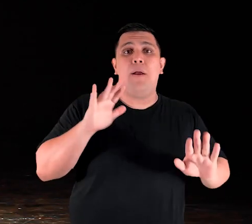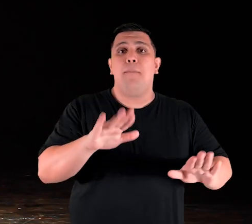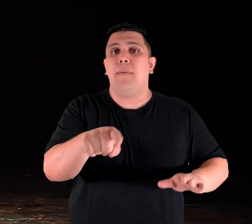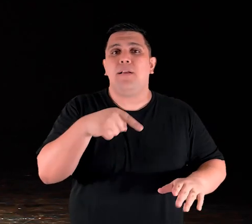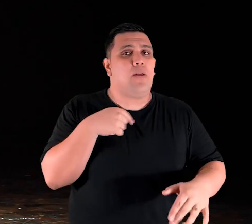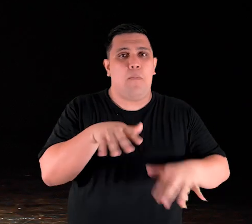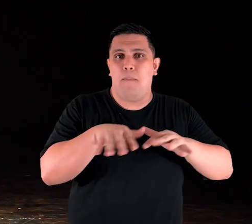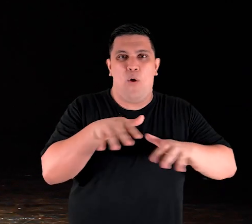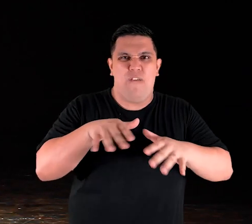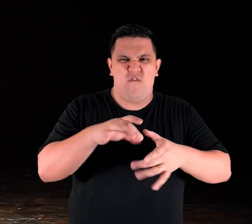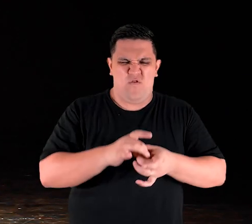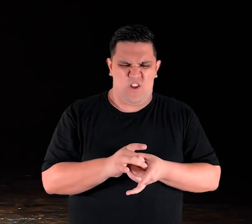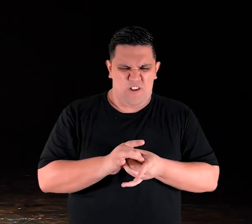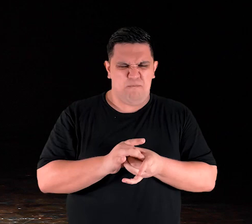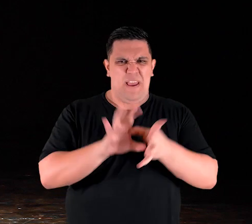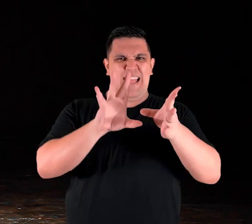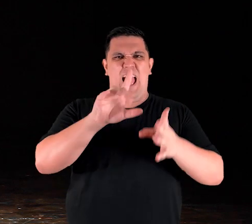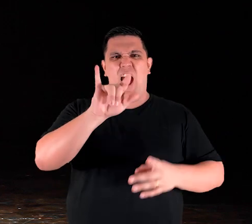liberal,